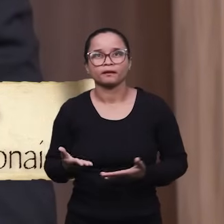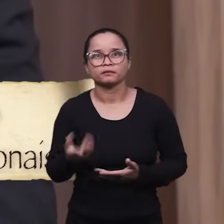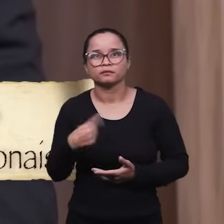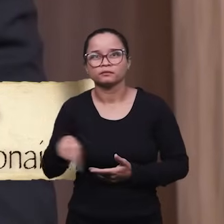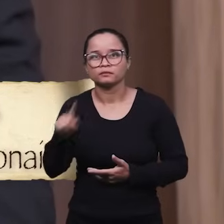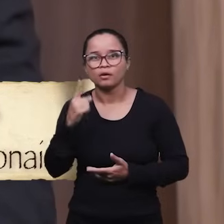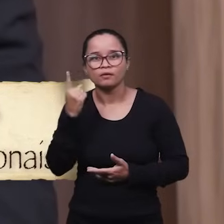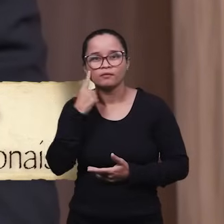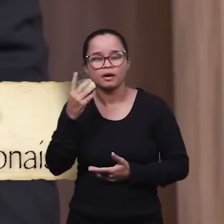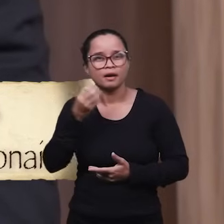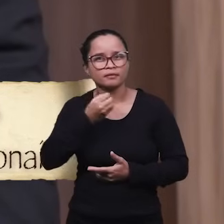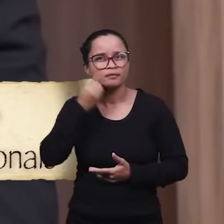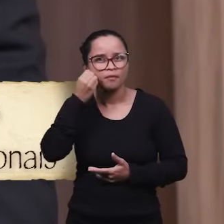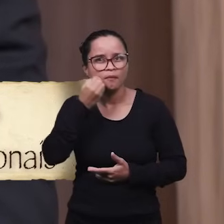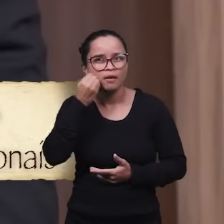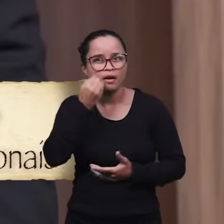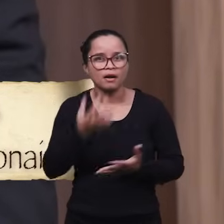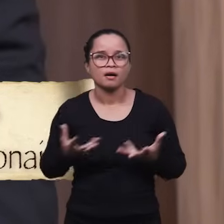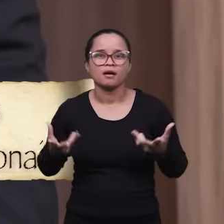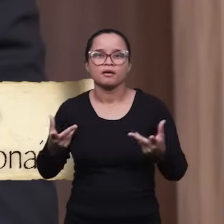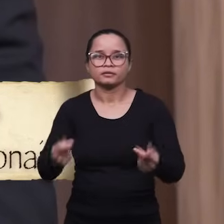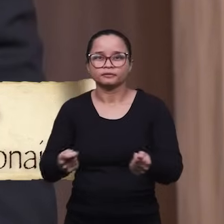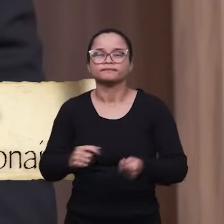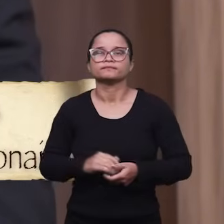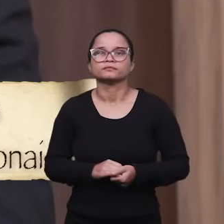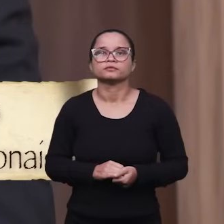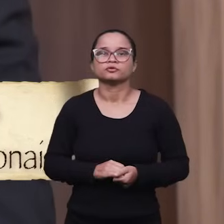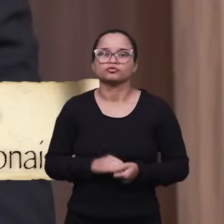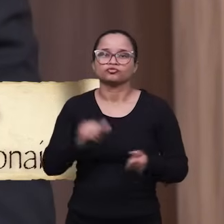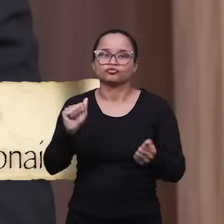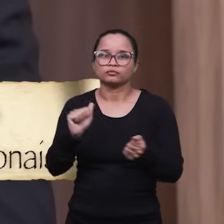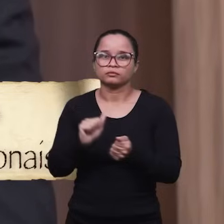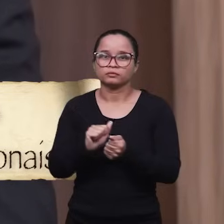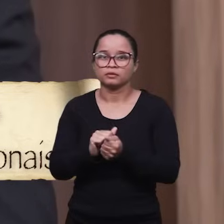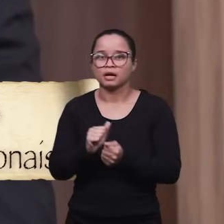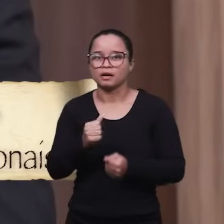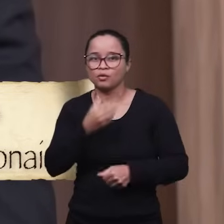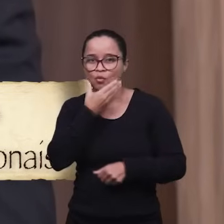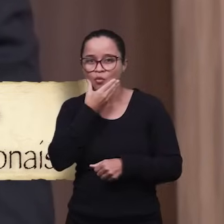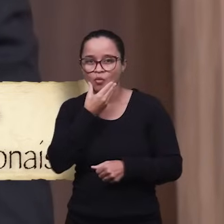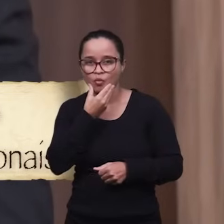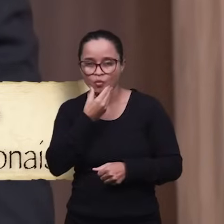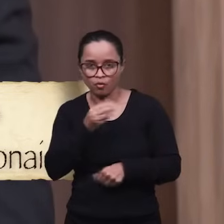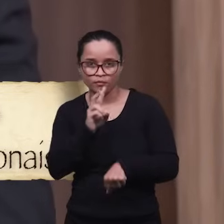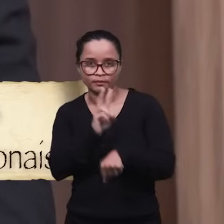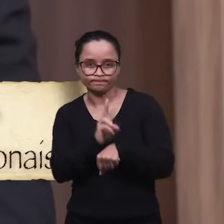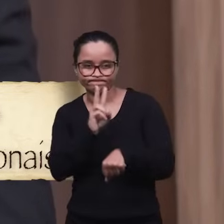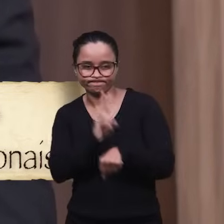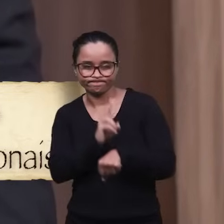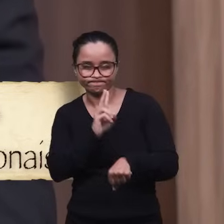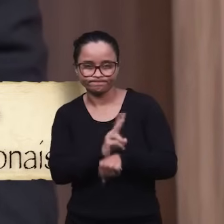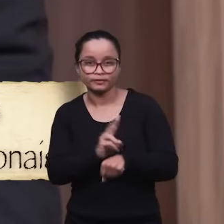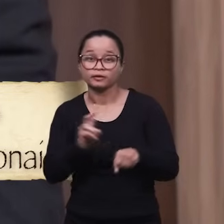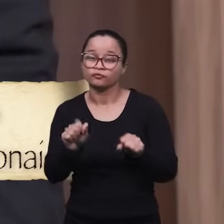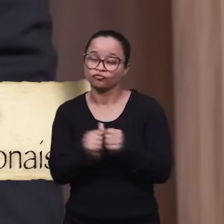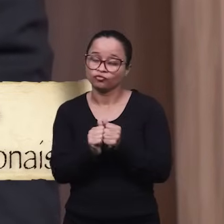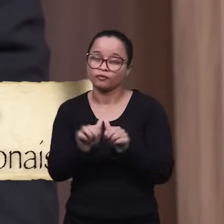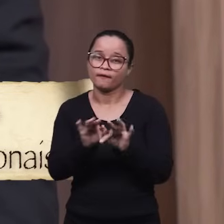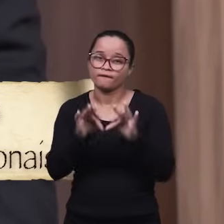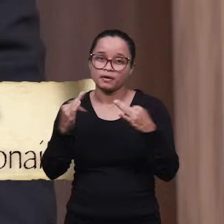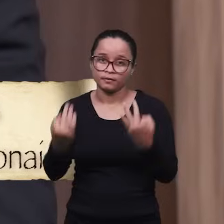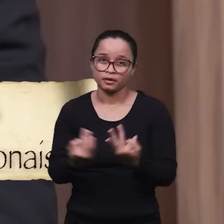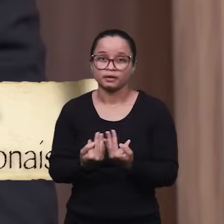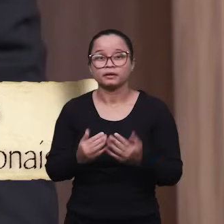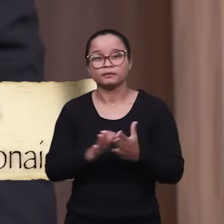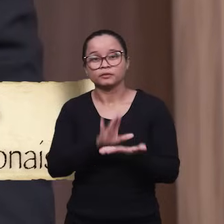essa grande experiência, né, tida com o carcereiro, né, com a sua família, mas a palavra também faz questão